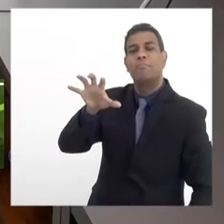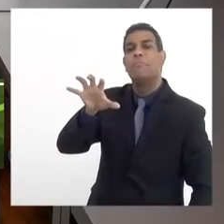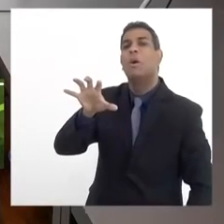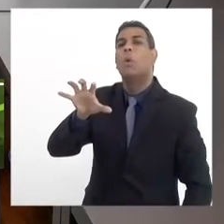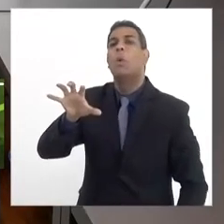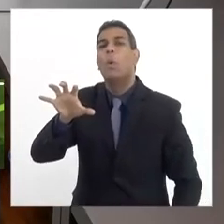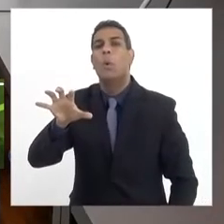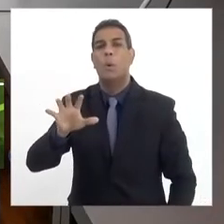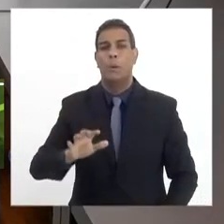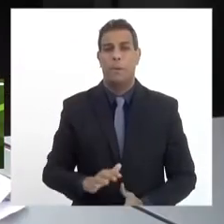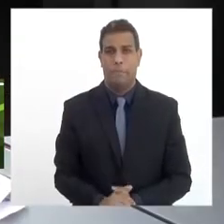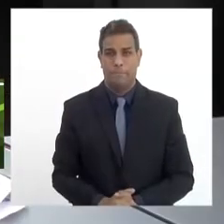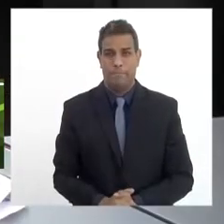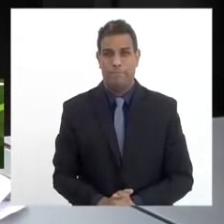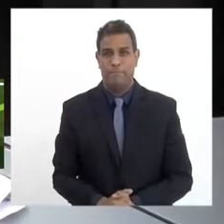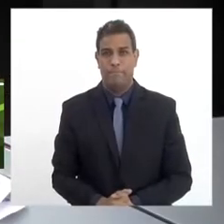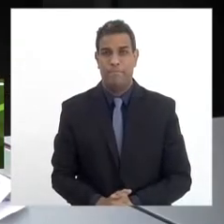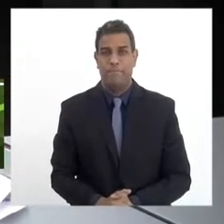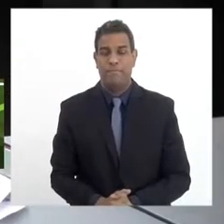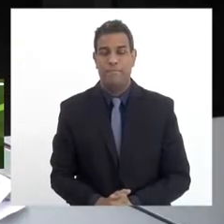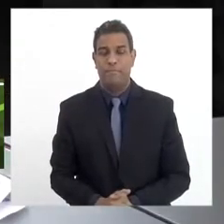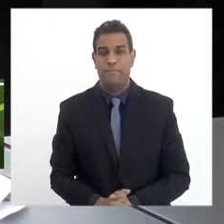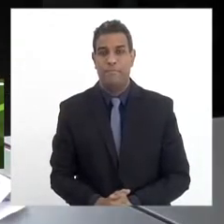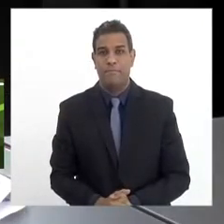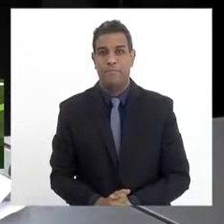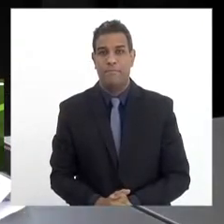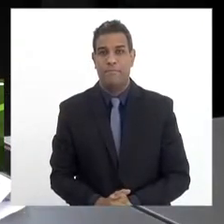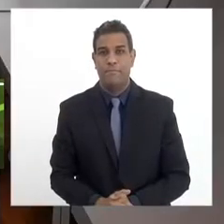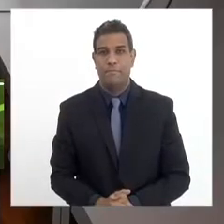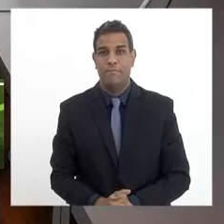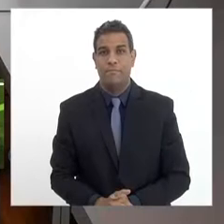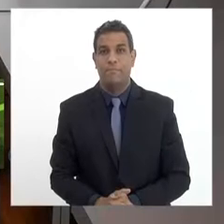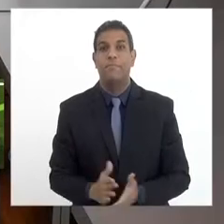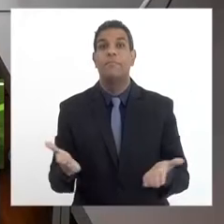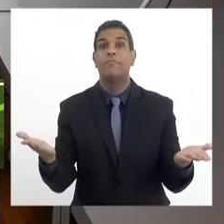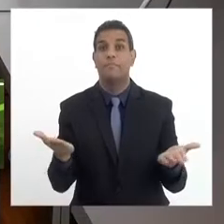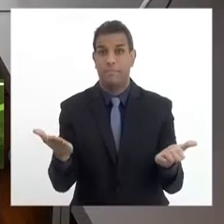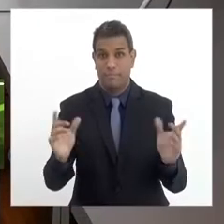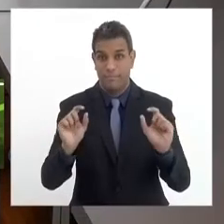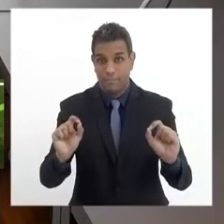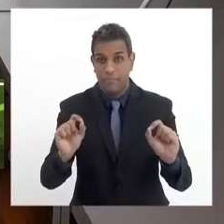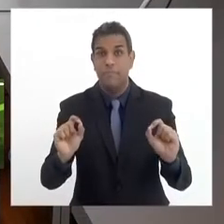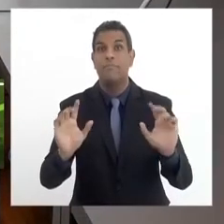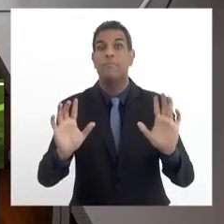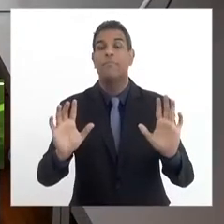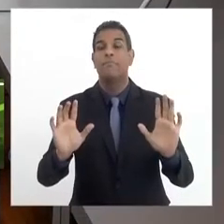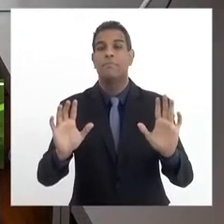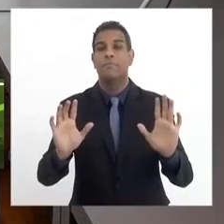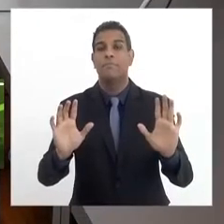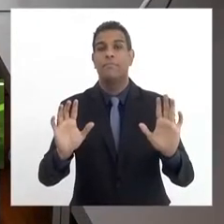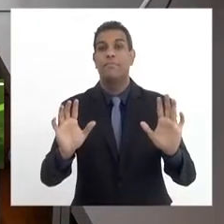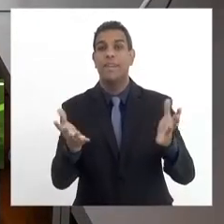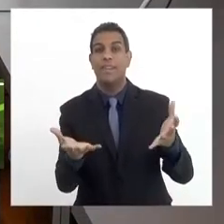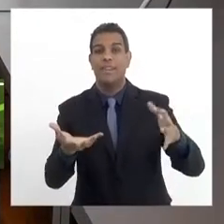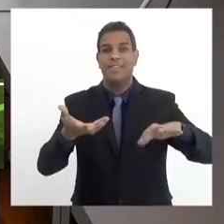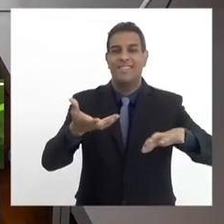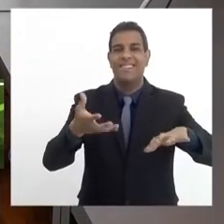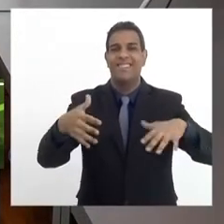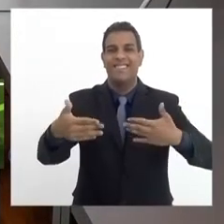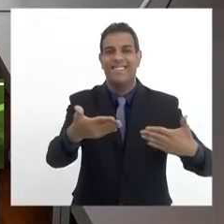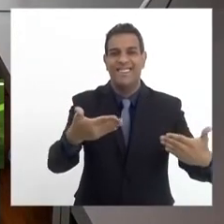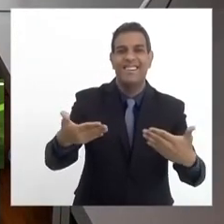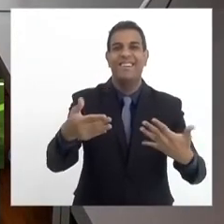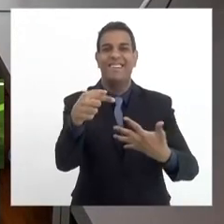Que é a pior das limitações. Que é a pior da limitação. Agora, deputado Márcio Pacheco, tem um ensinamento também que eu quero aproveitar para